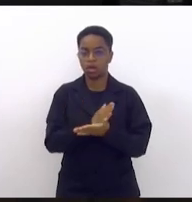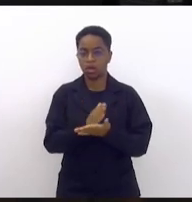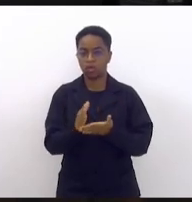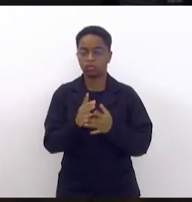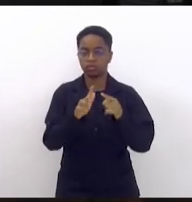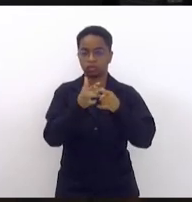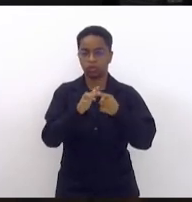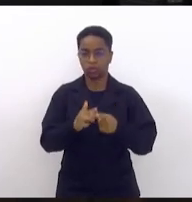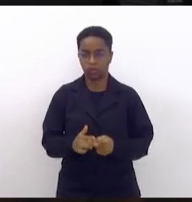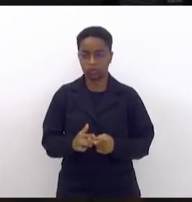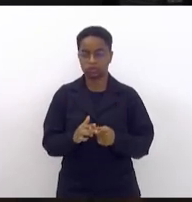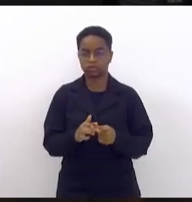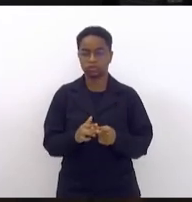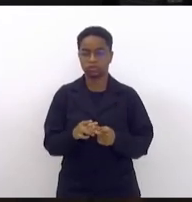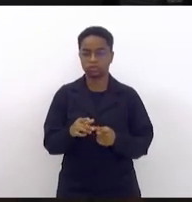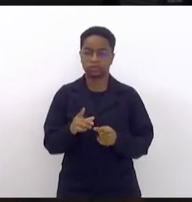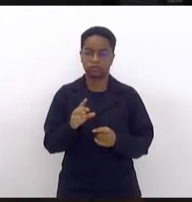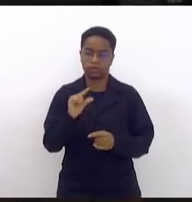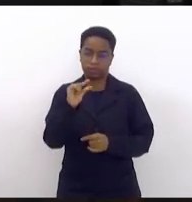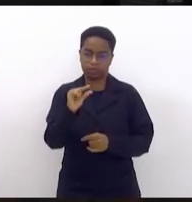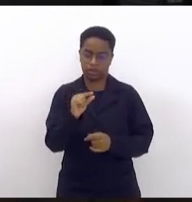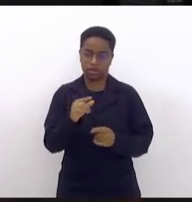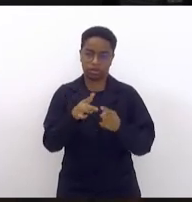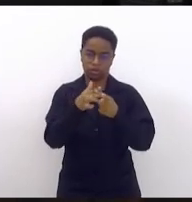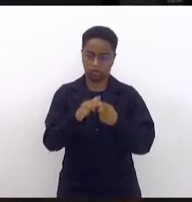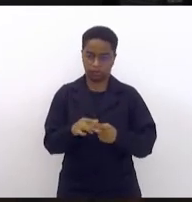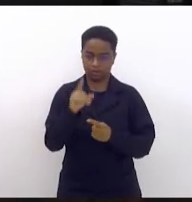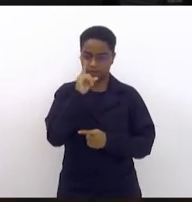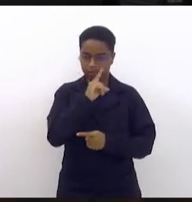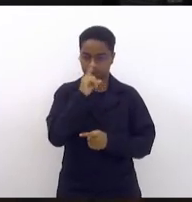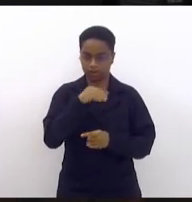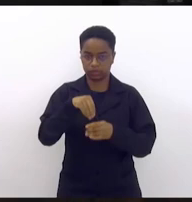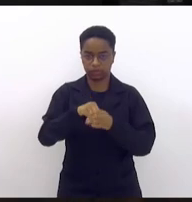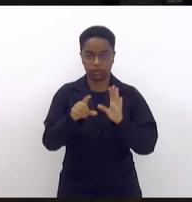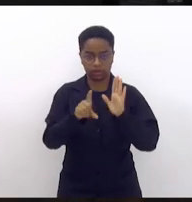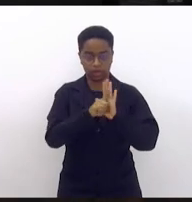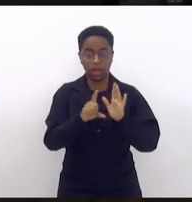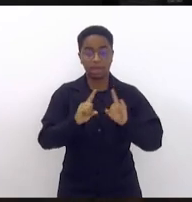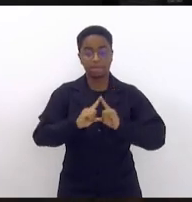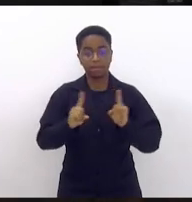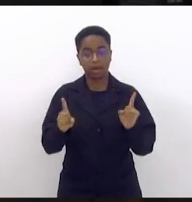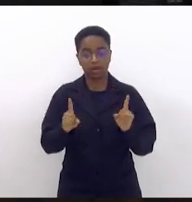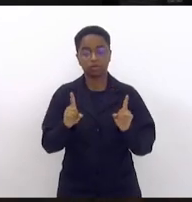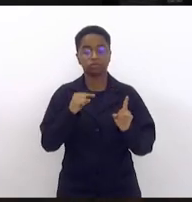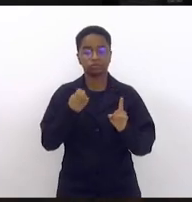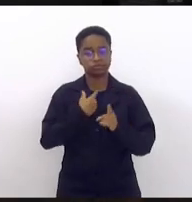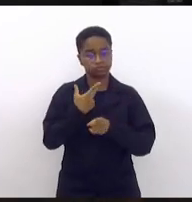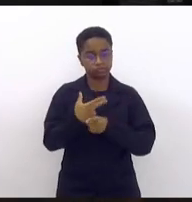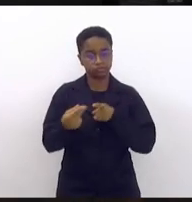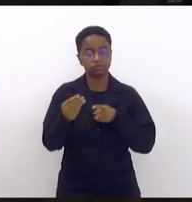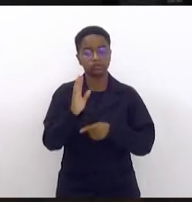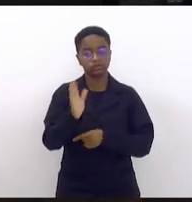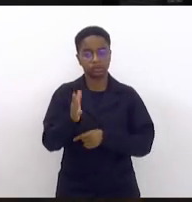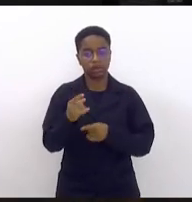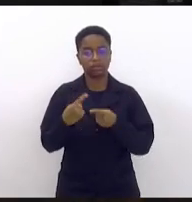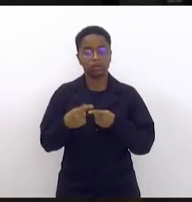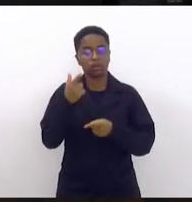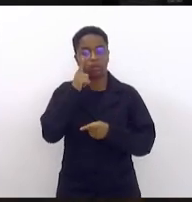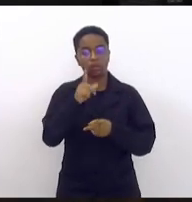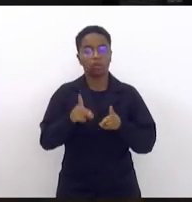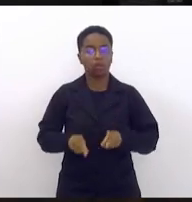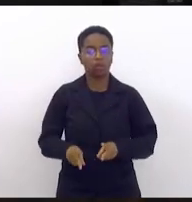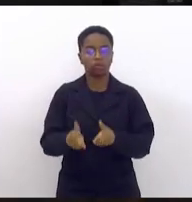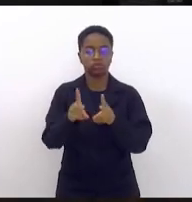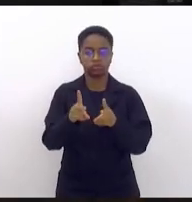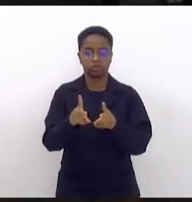correções pequenas retificações nessa legislação mas já é um ganho eh manter esse